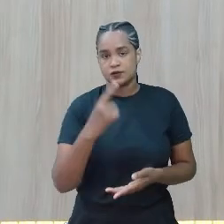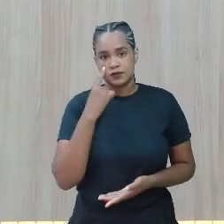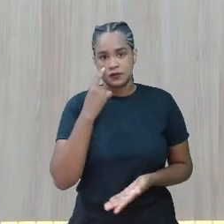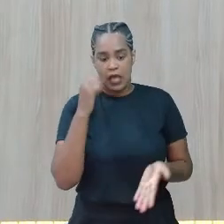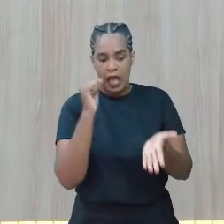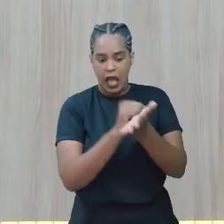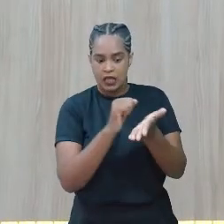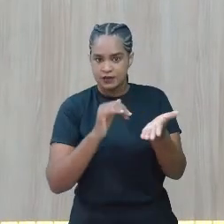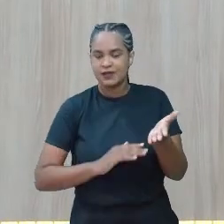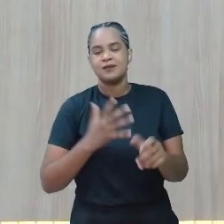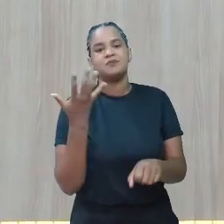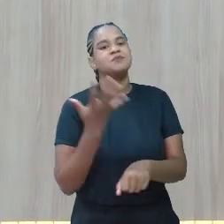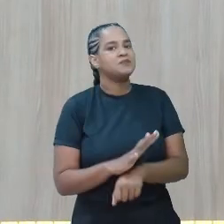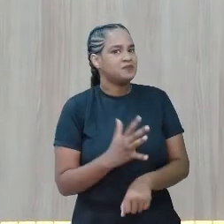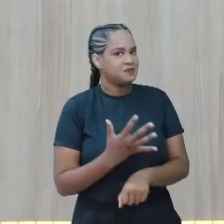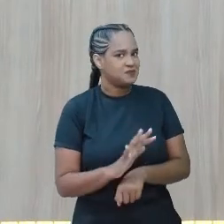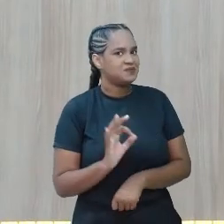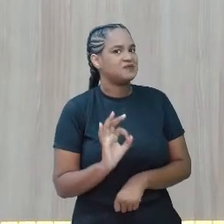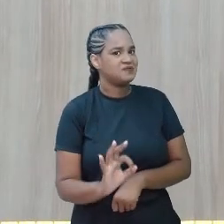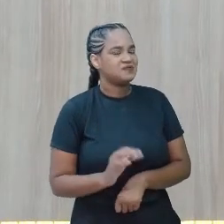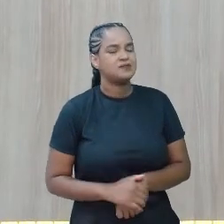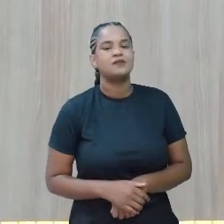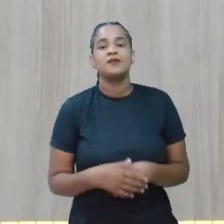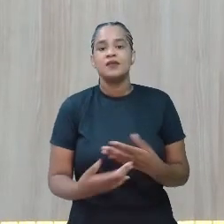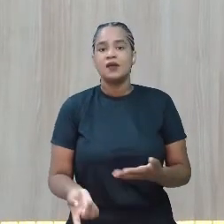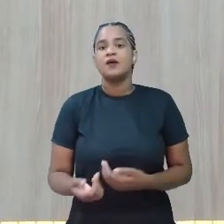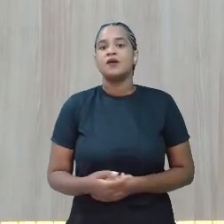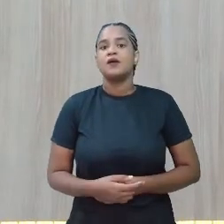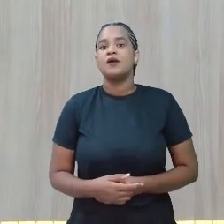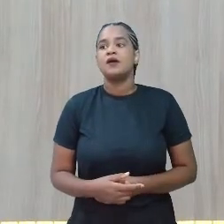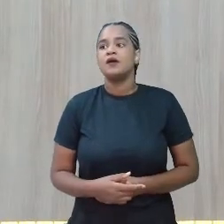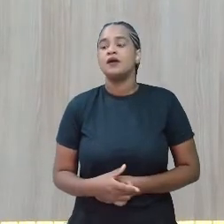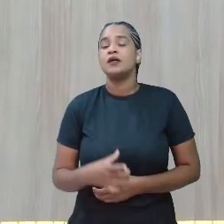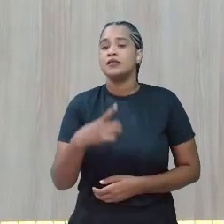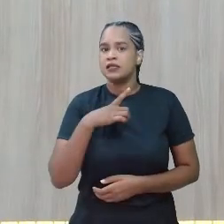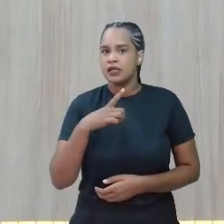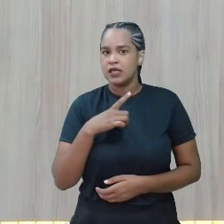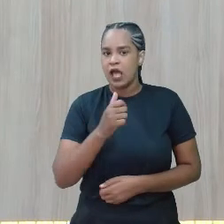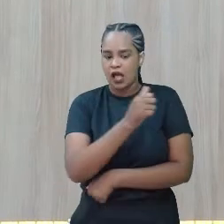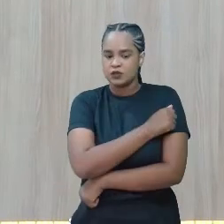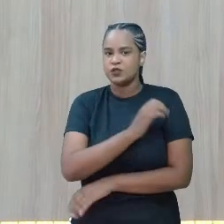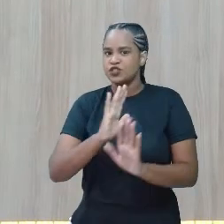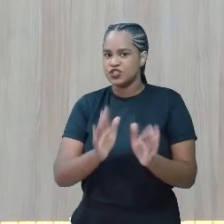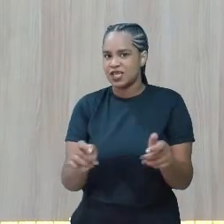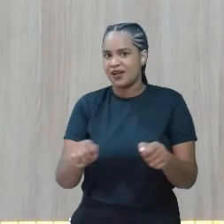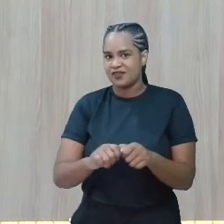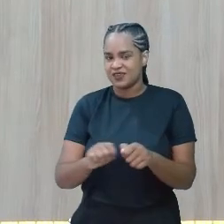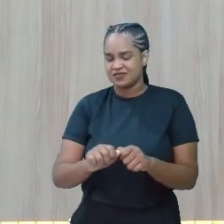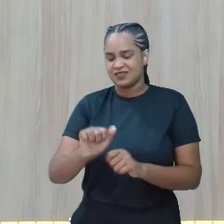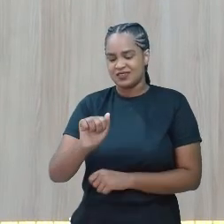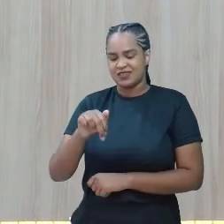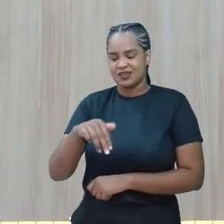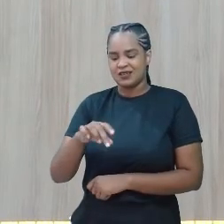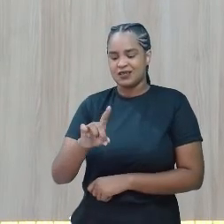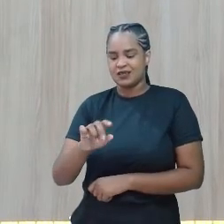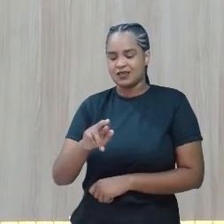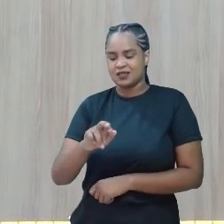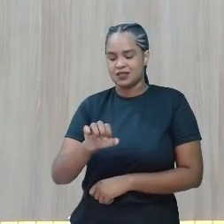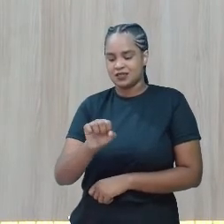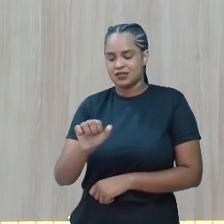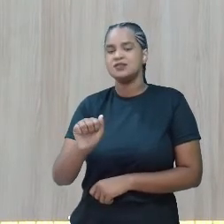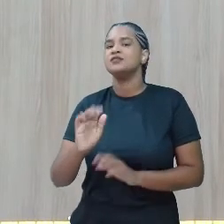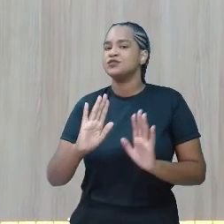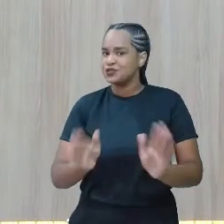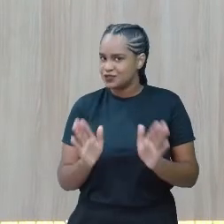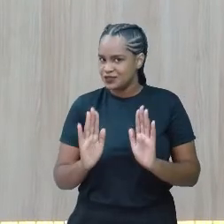ela é prática, tá? Vocês, eu já tenho uma aluna, Andresa, aí agindo, não é? Com o